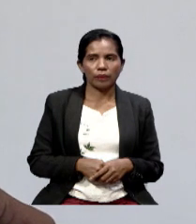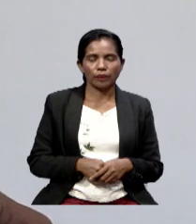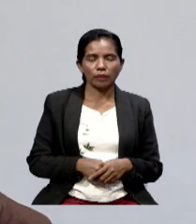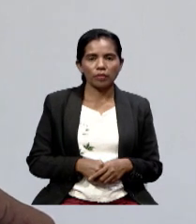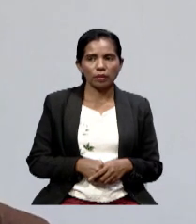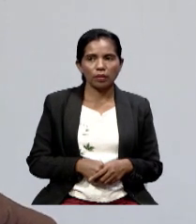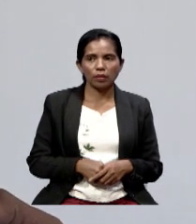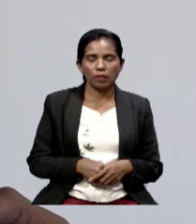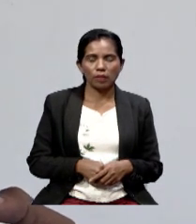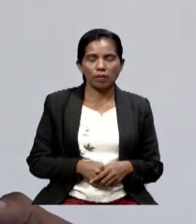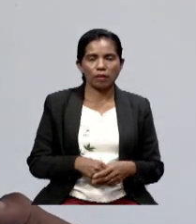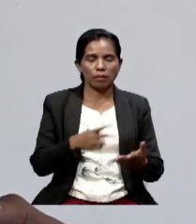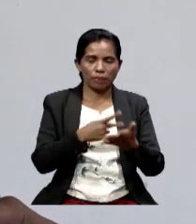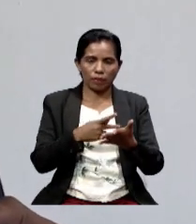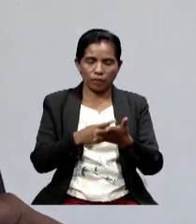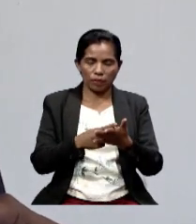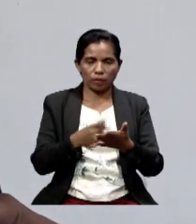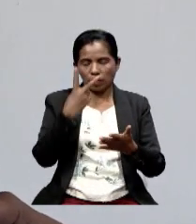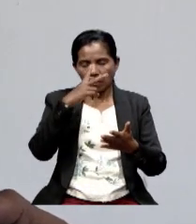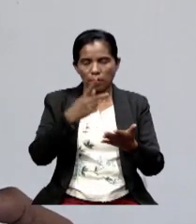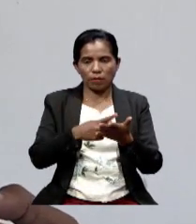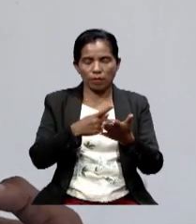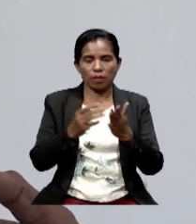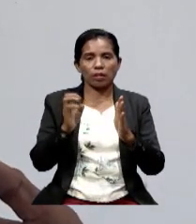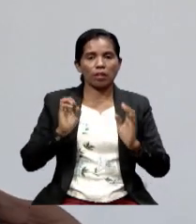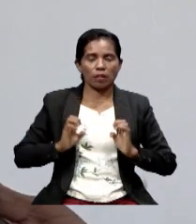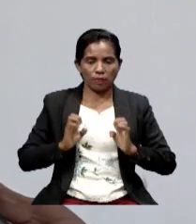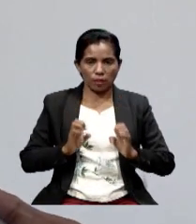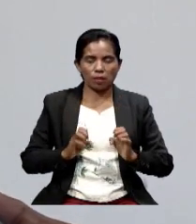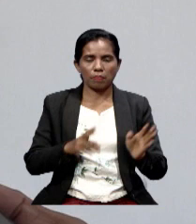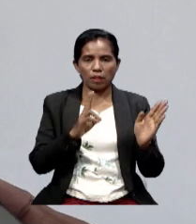projeto serente se halta também do projeto emergência e processo se lá